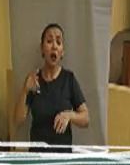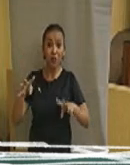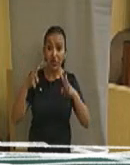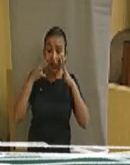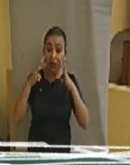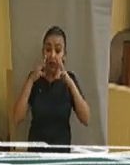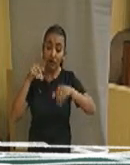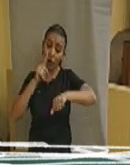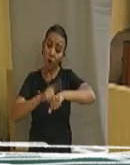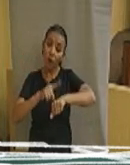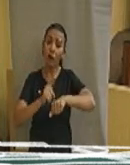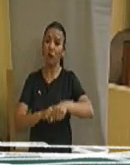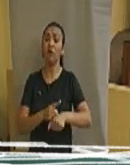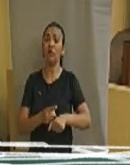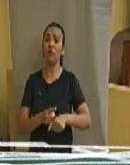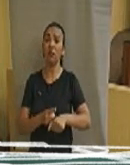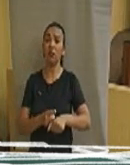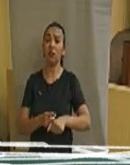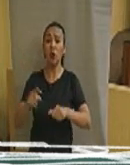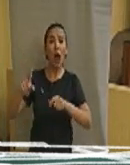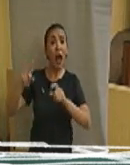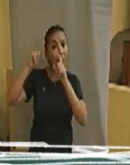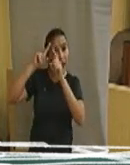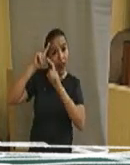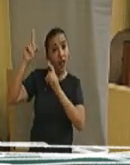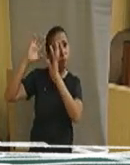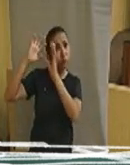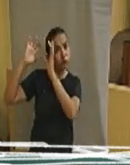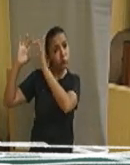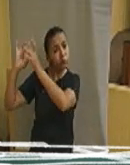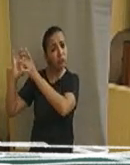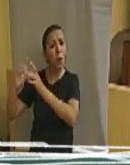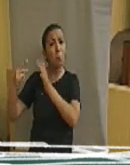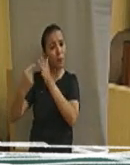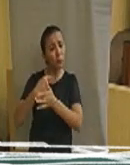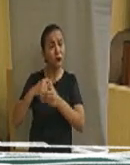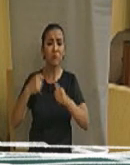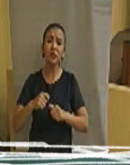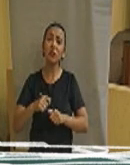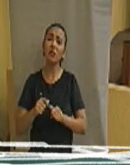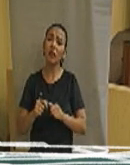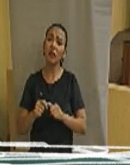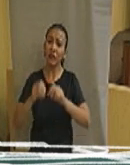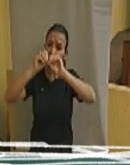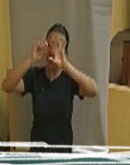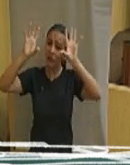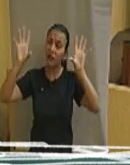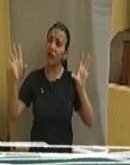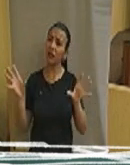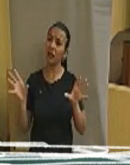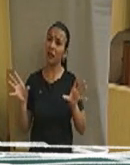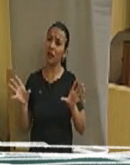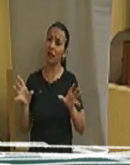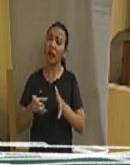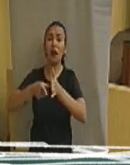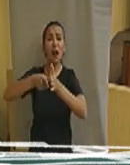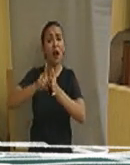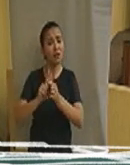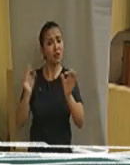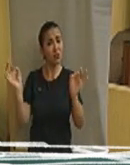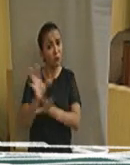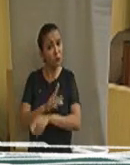A finalização, ou o raciocínio, ou o questionamento devem ser bem antes do término do